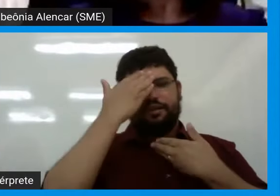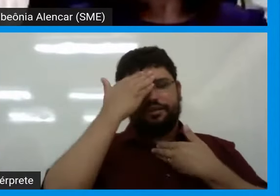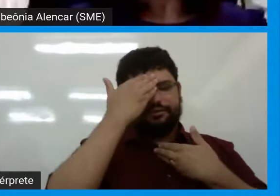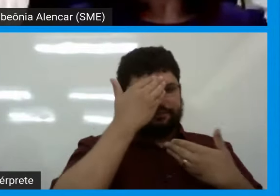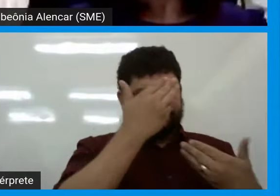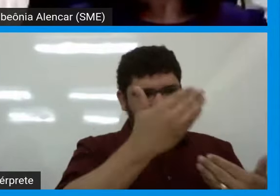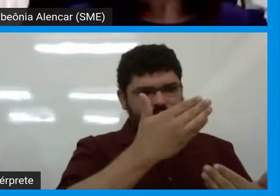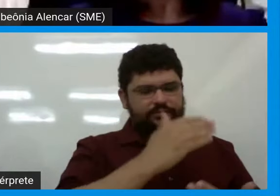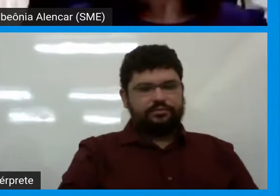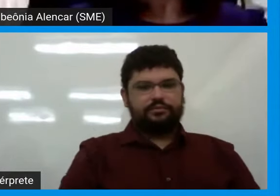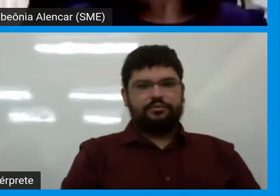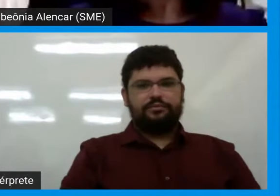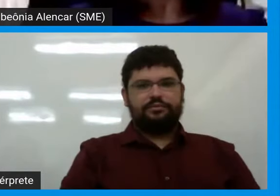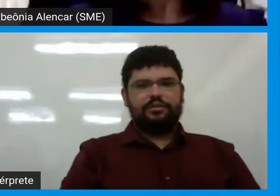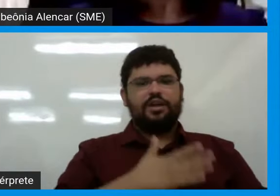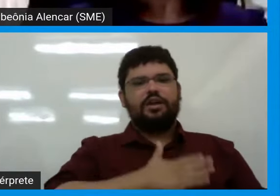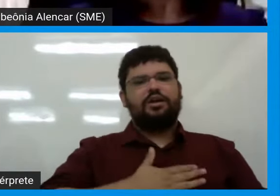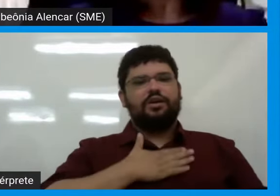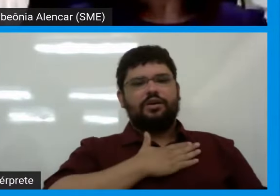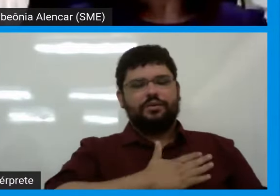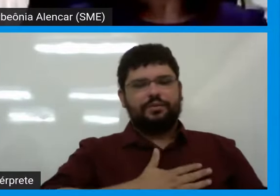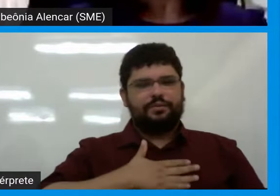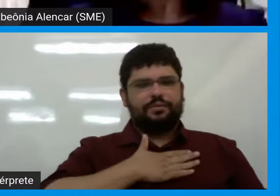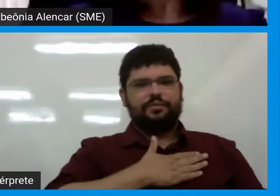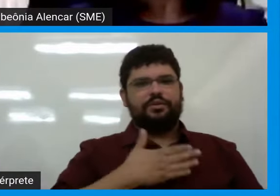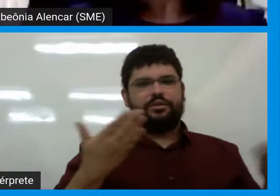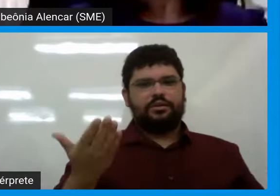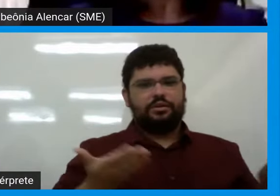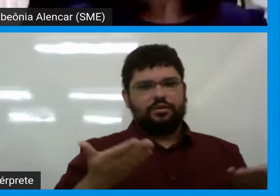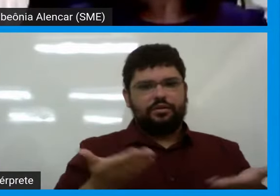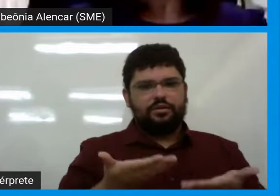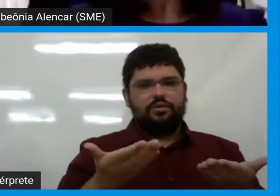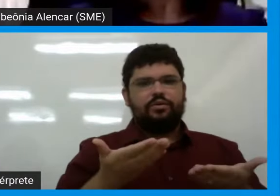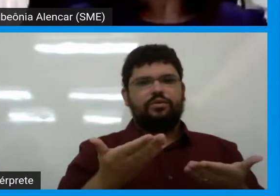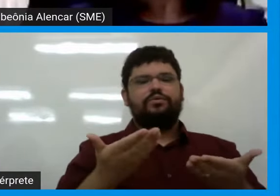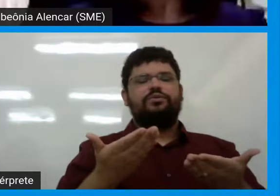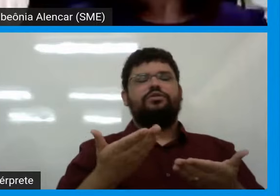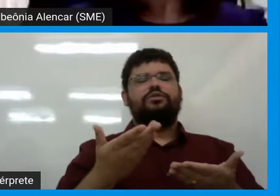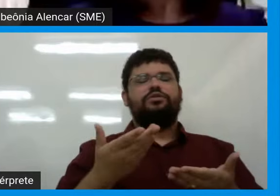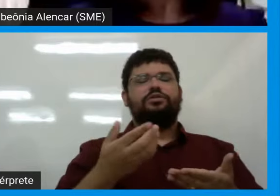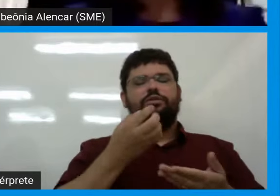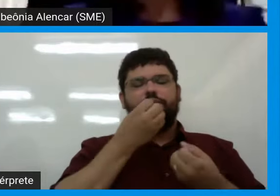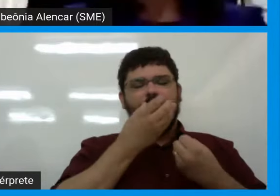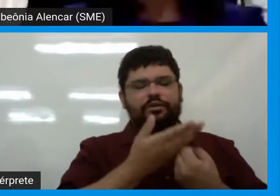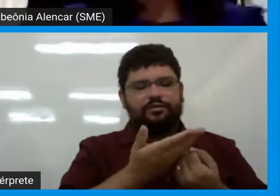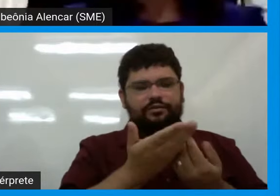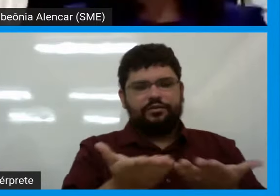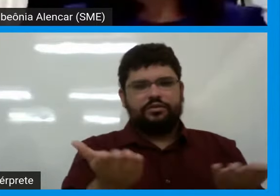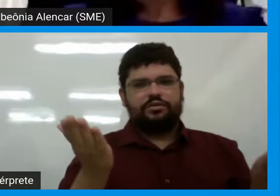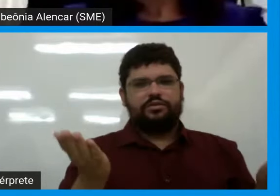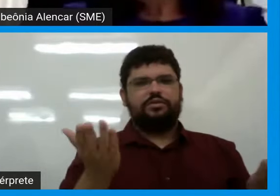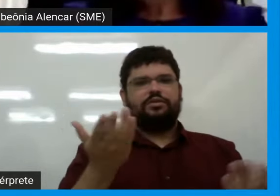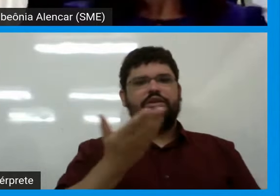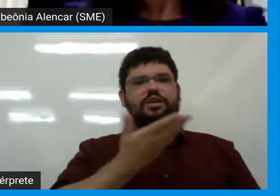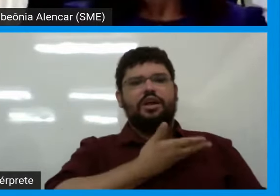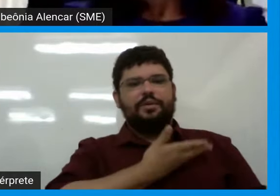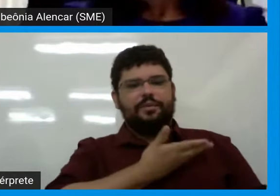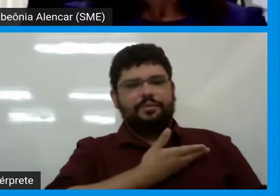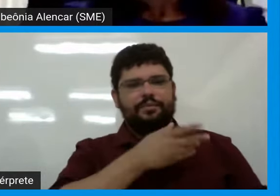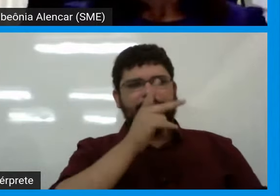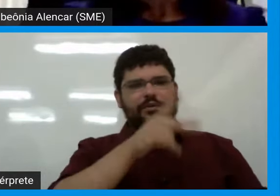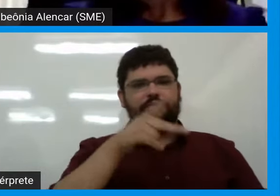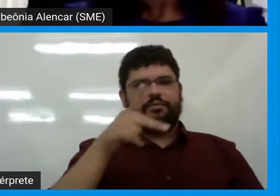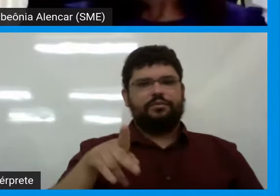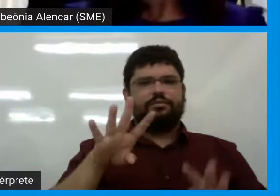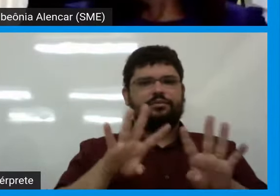Obrigada. É um prazer enorme estar aqui, desejando as boas-vindas ao meu colega professor da